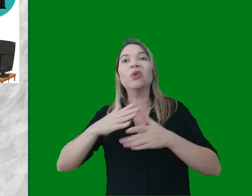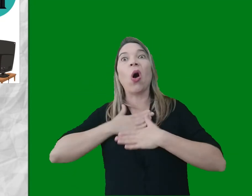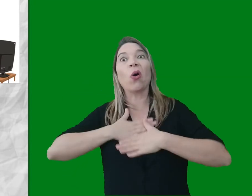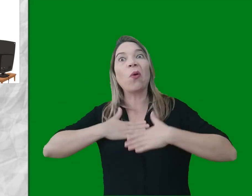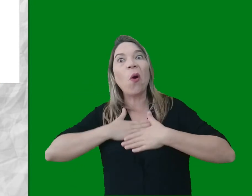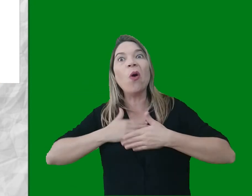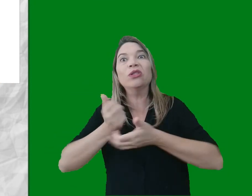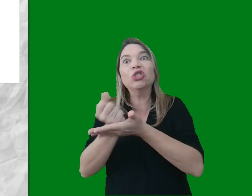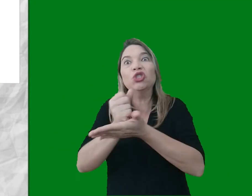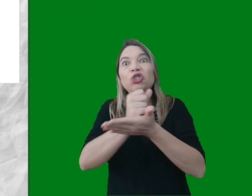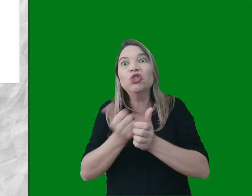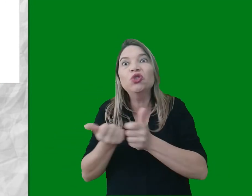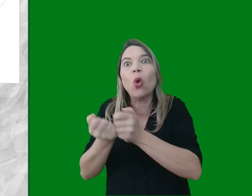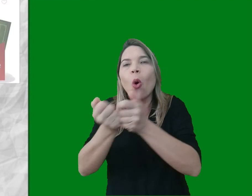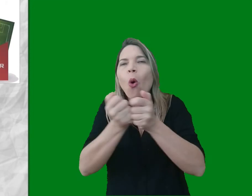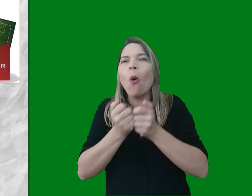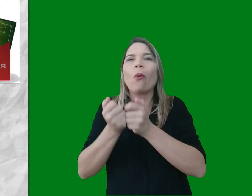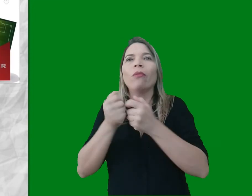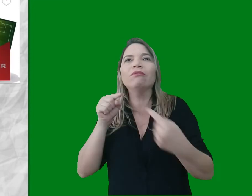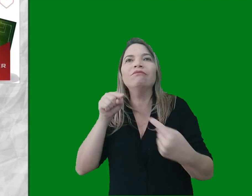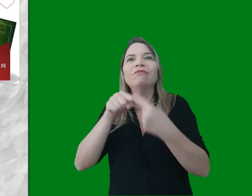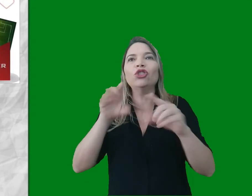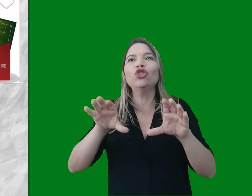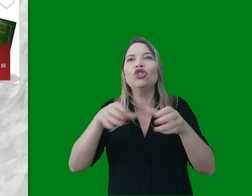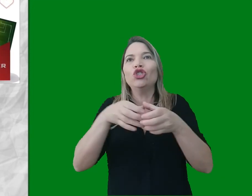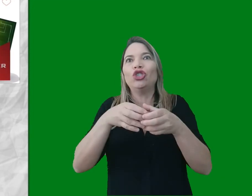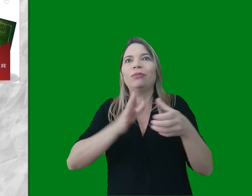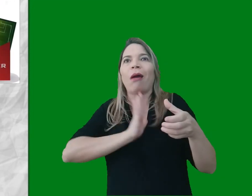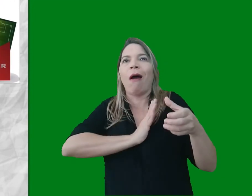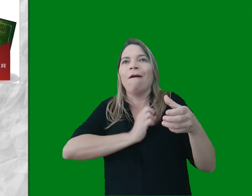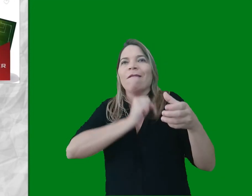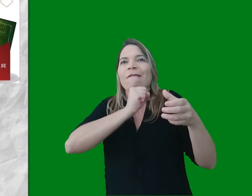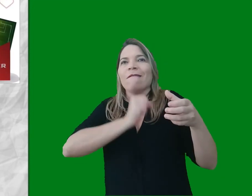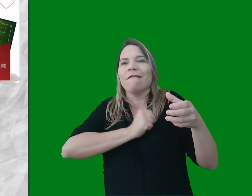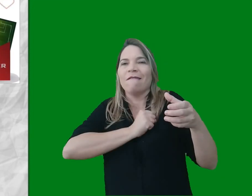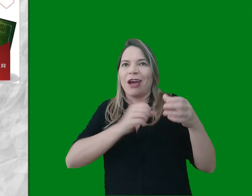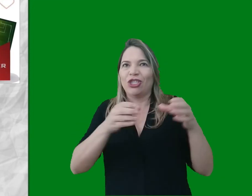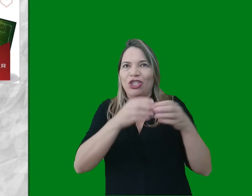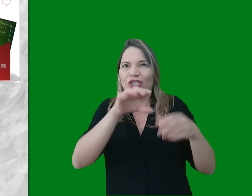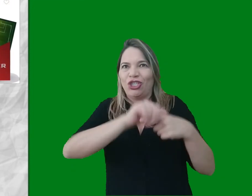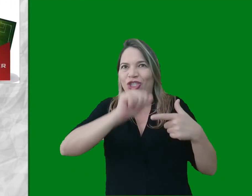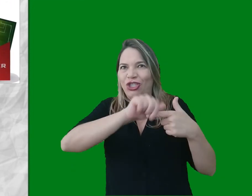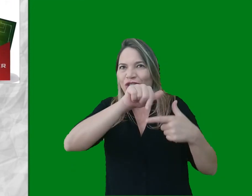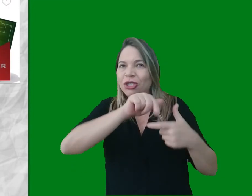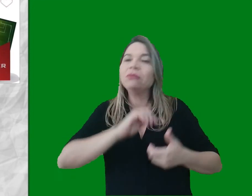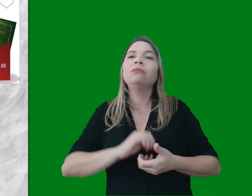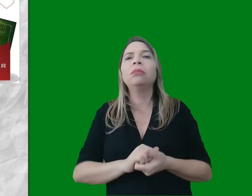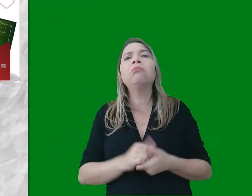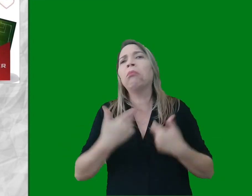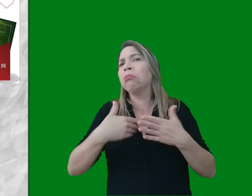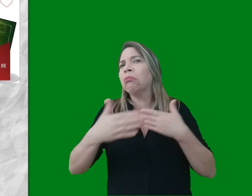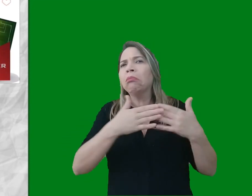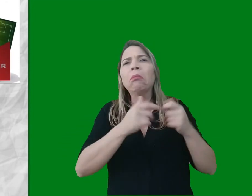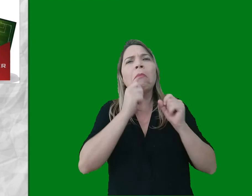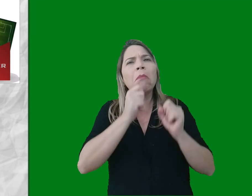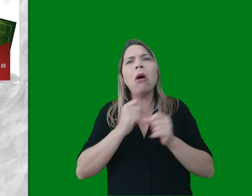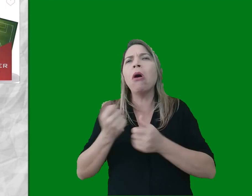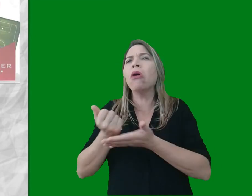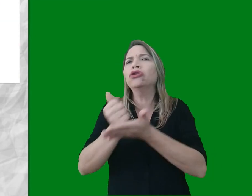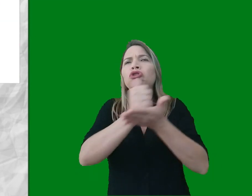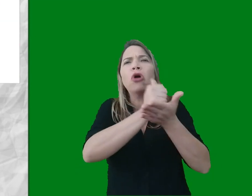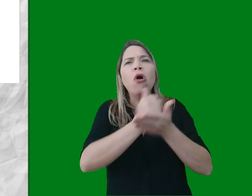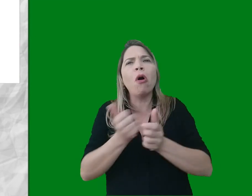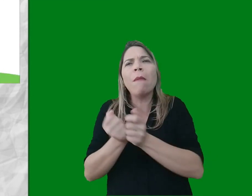fidedignos, aproximam o jogador do seu time do coração, independentemente de qual parte do planeta seja, representando uma maneira a mais de